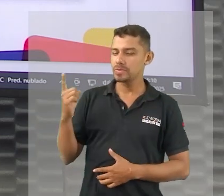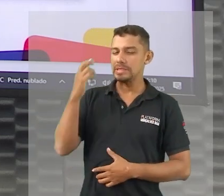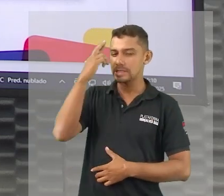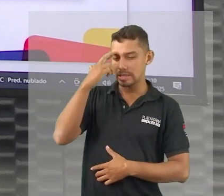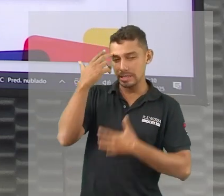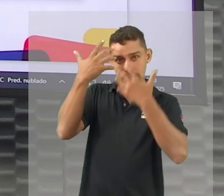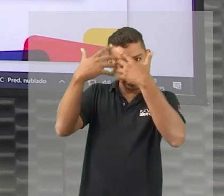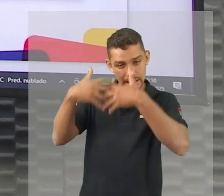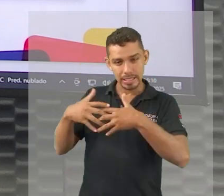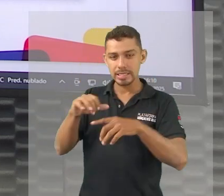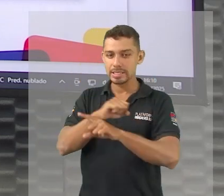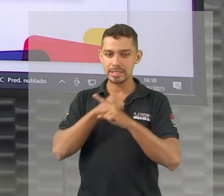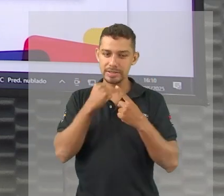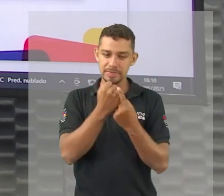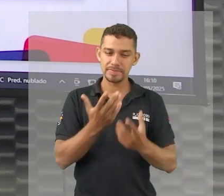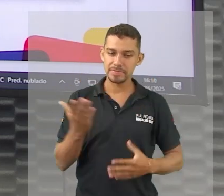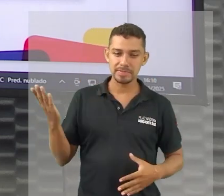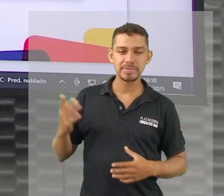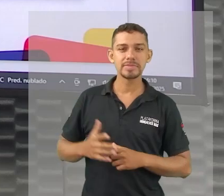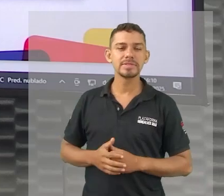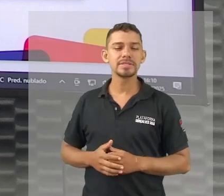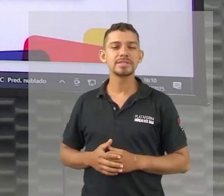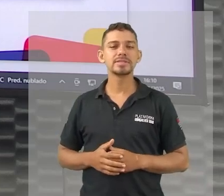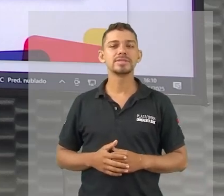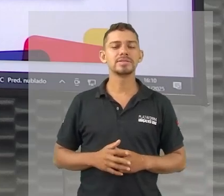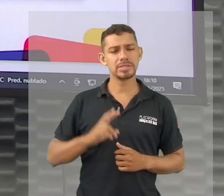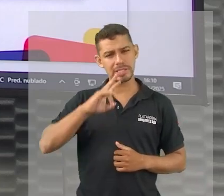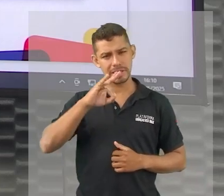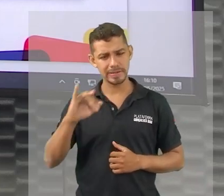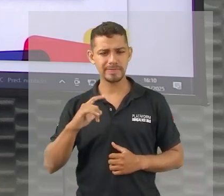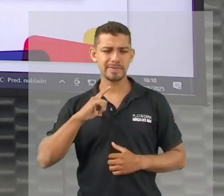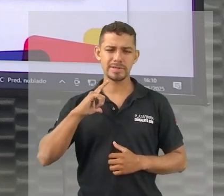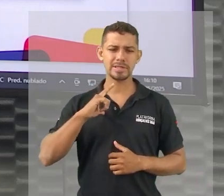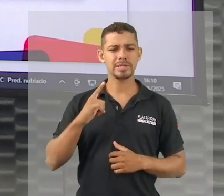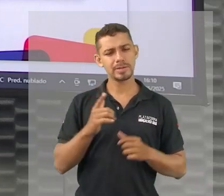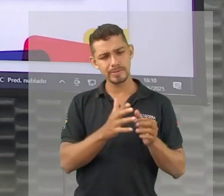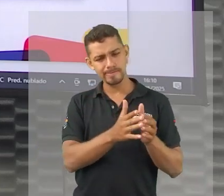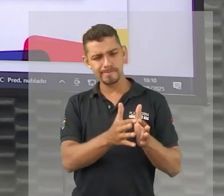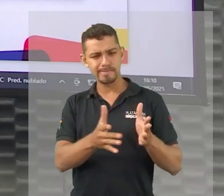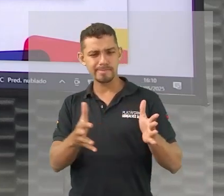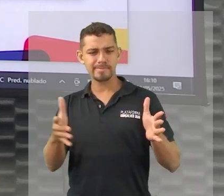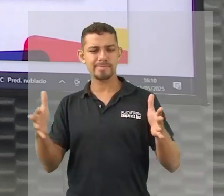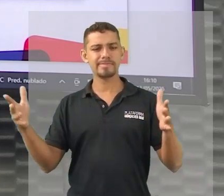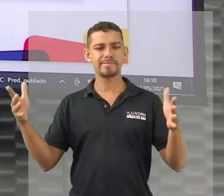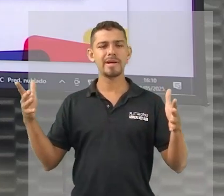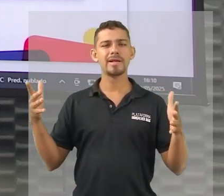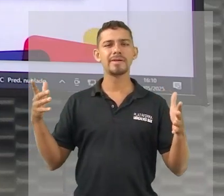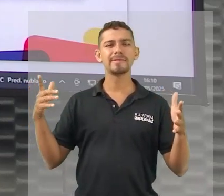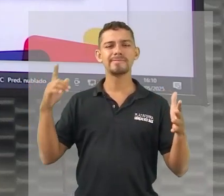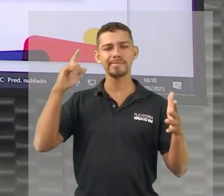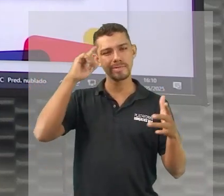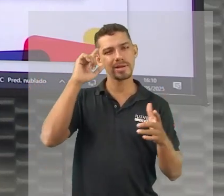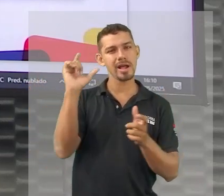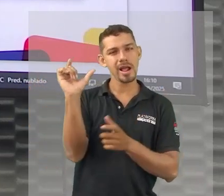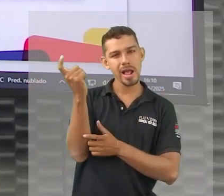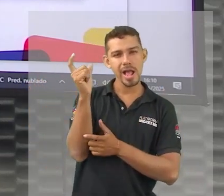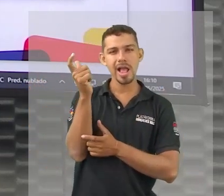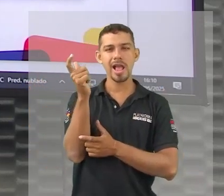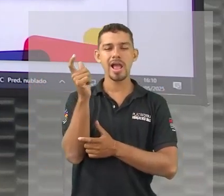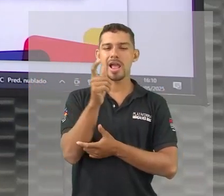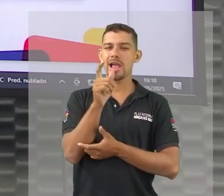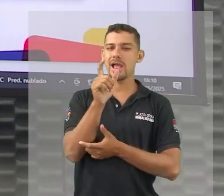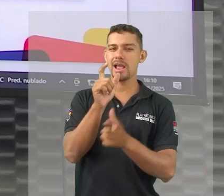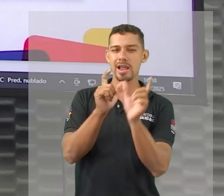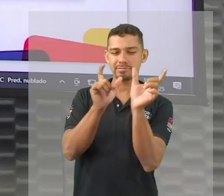reflexões sociológicas. E aí a gente vai fazer uma certa virada meio que radical